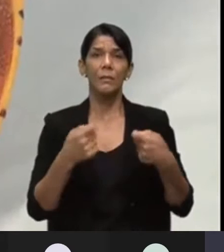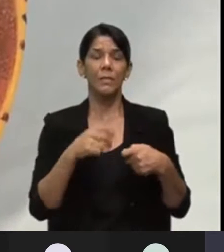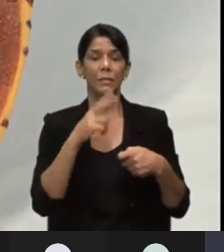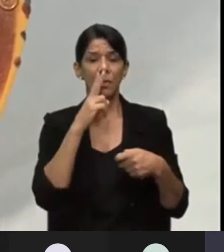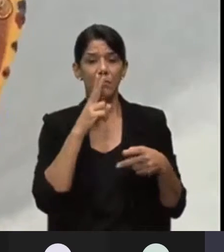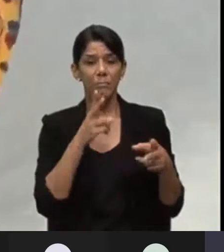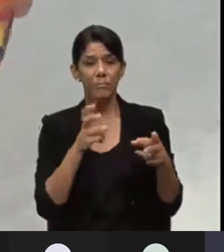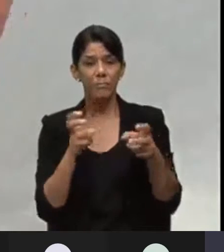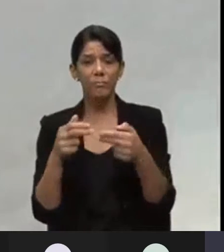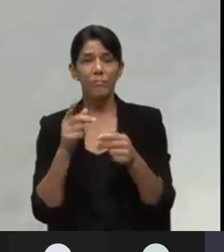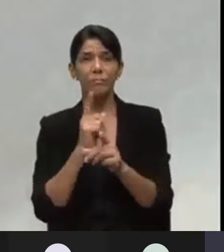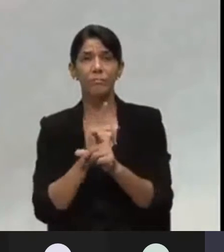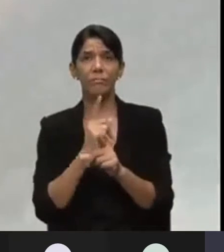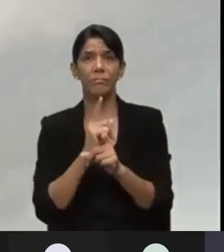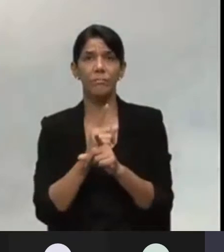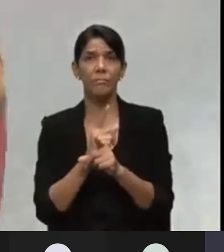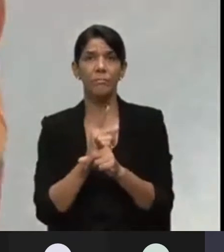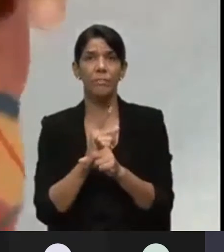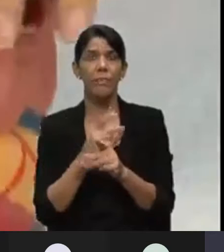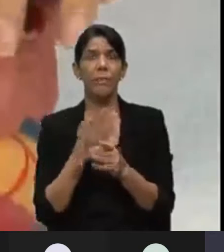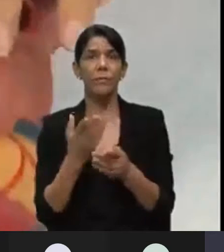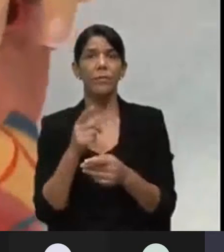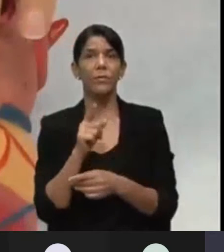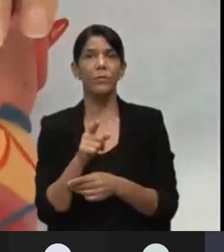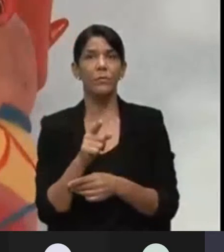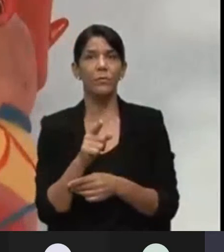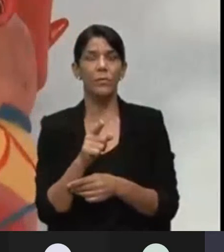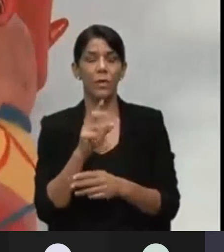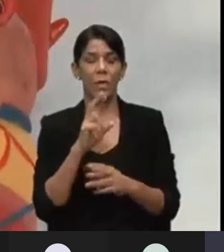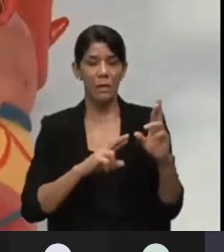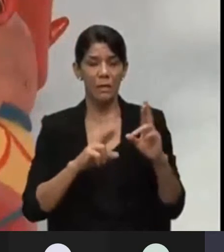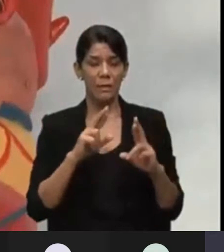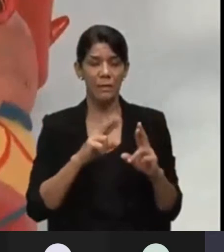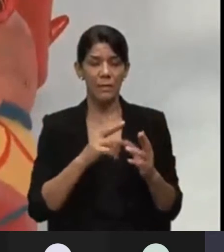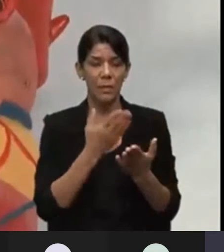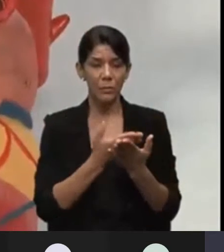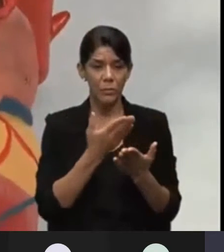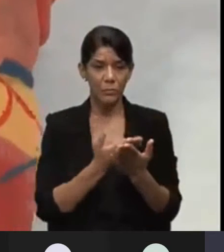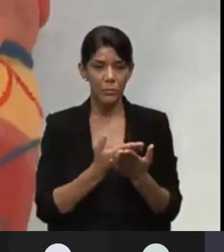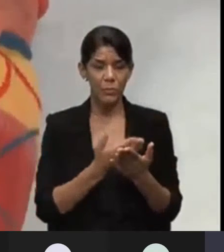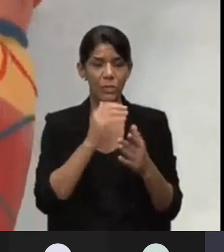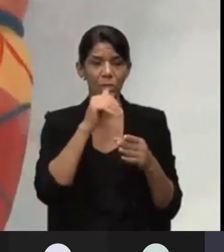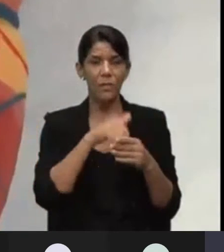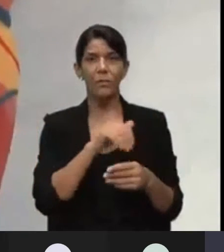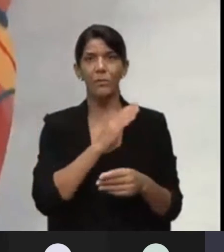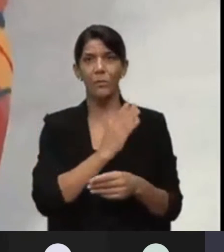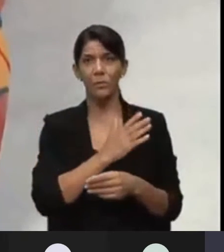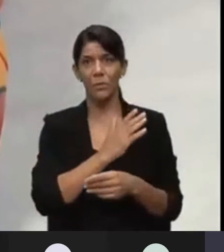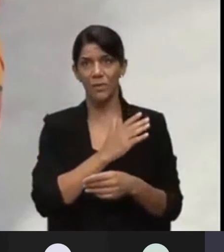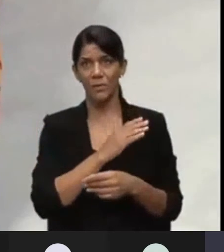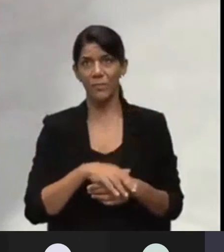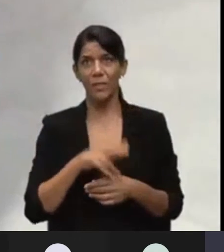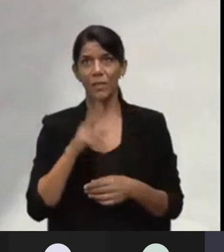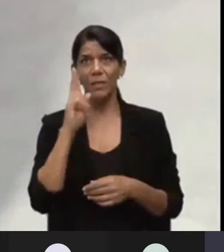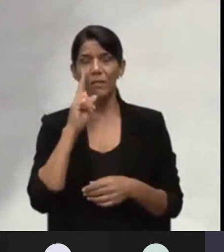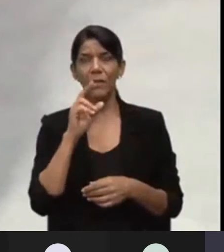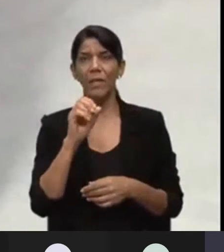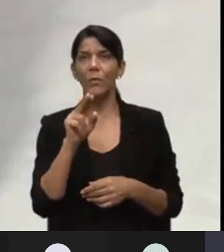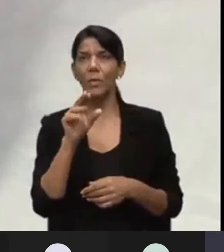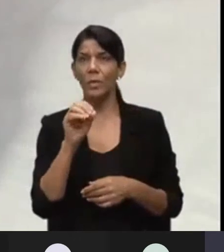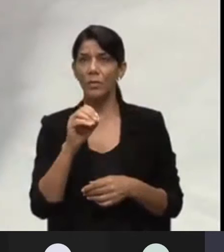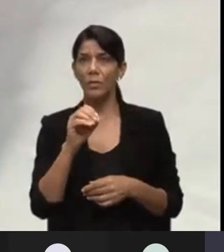ser observadas e identificadas aí quando for, então, analisar a anatomia interna do coração. As aurículas, mais uma vez para